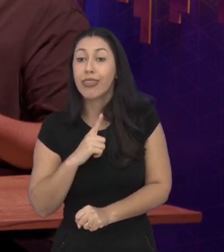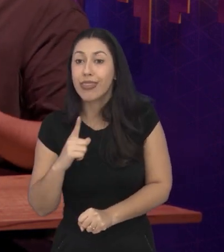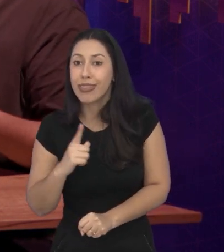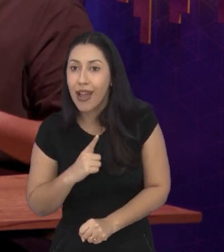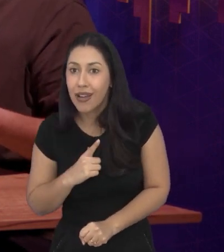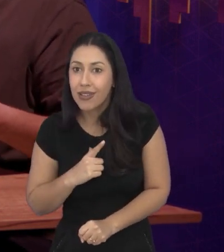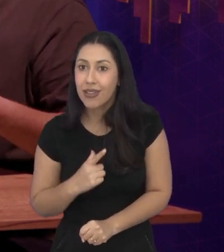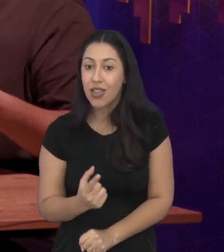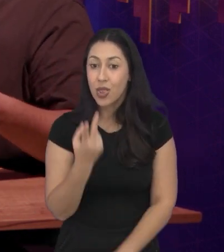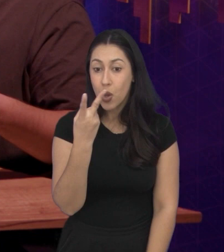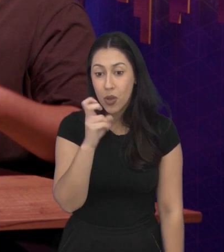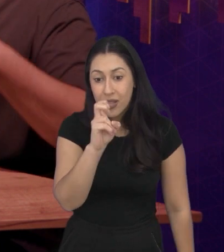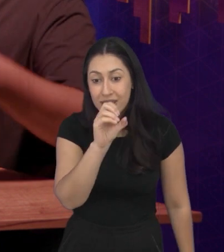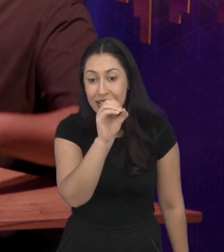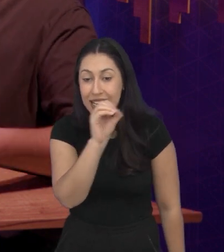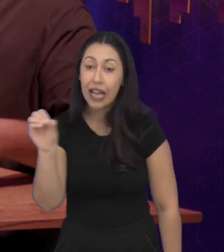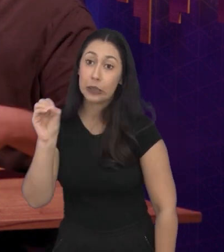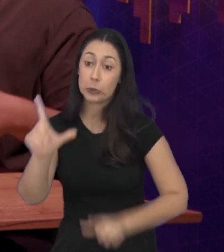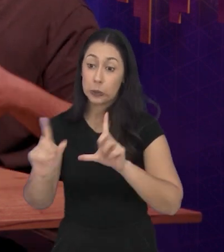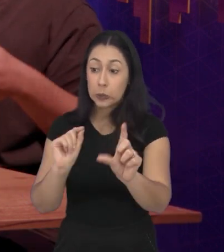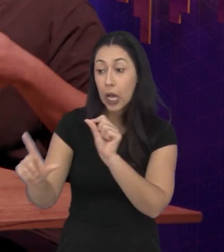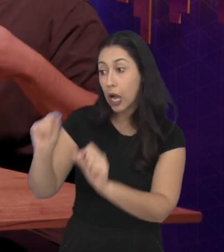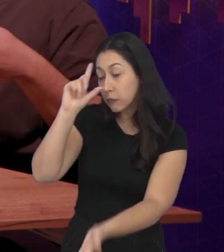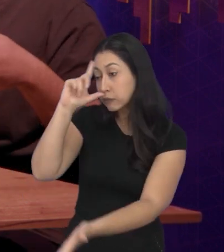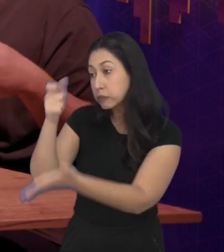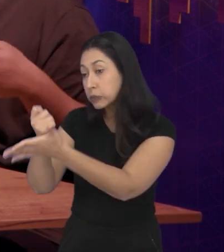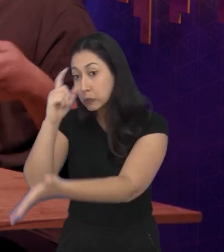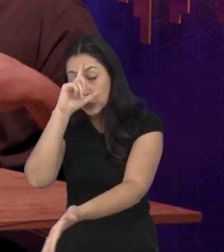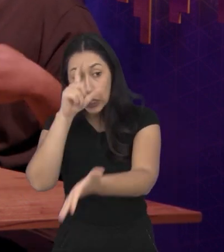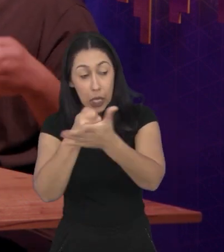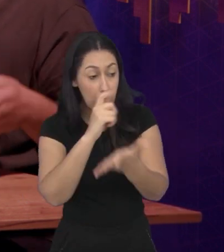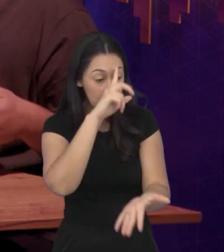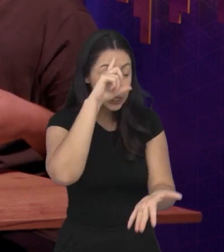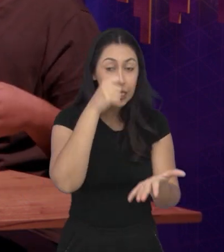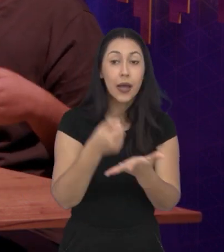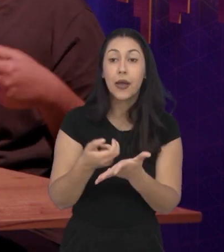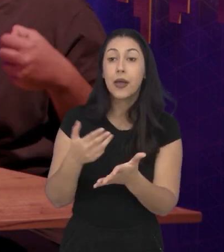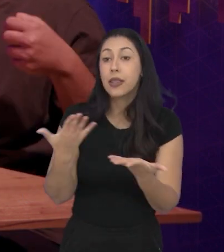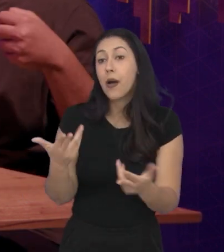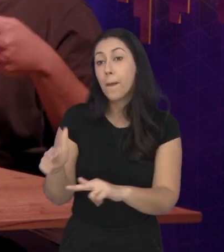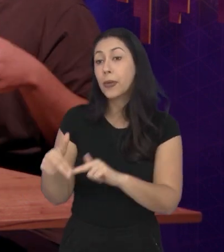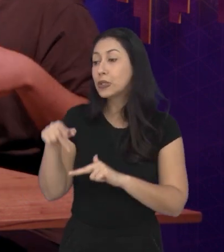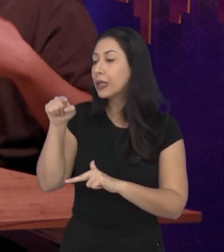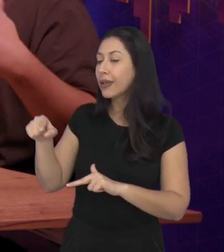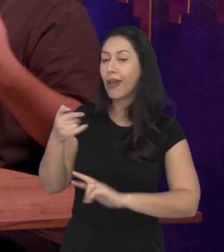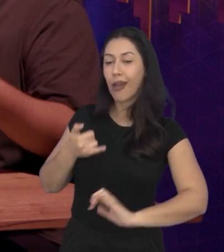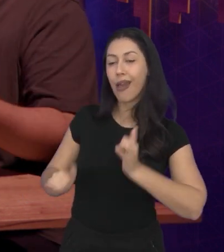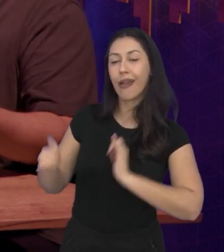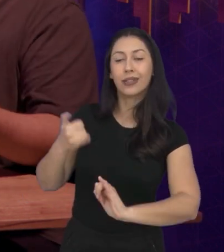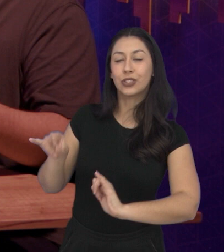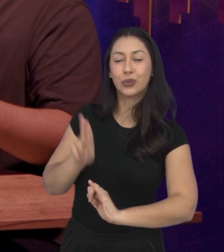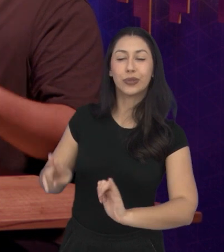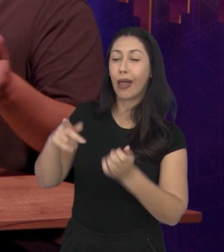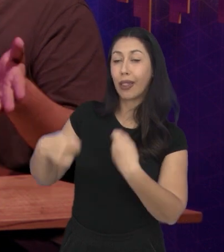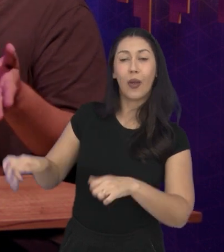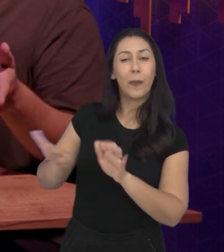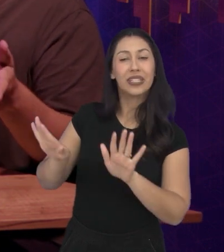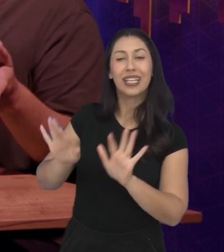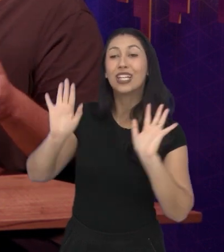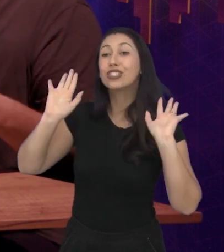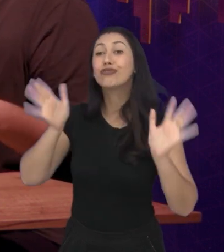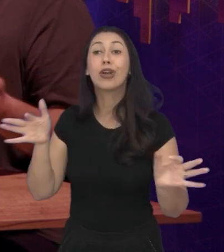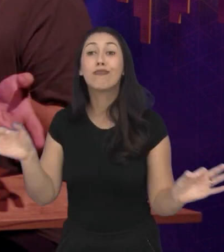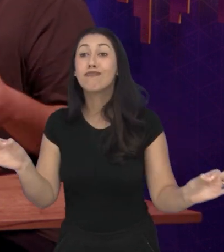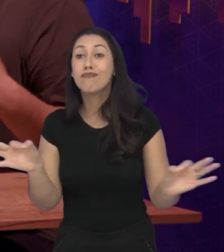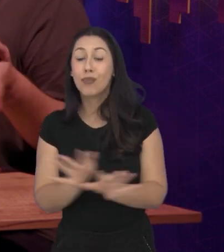gente faz por dia. Então essa já é uma a menos, uma decisão a menos, uma energia que está sendo poupada para o restante do